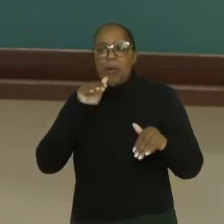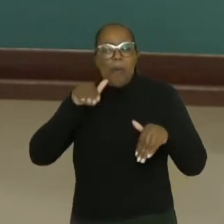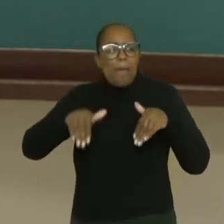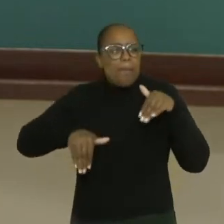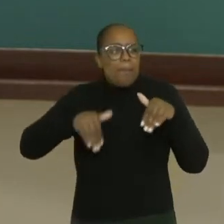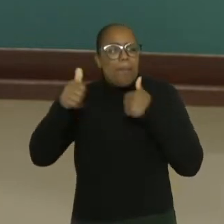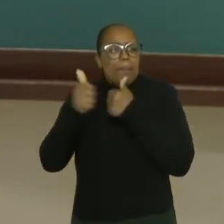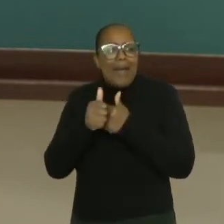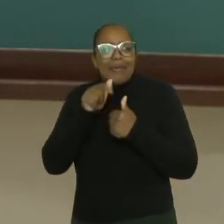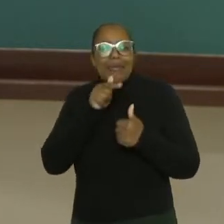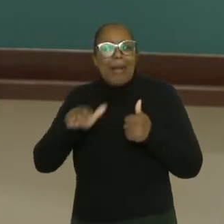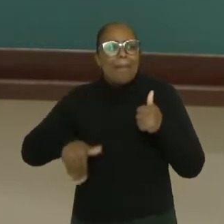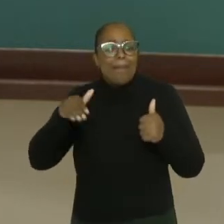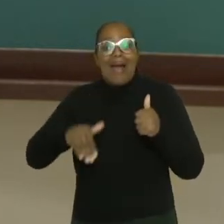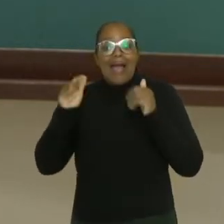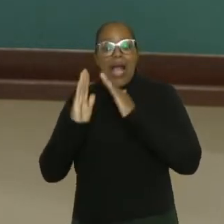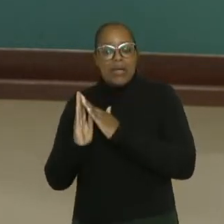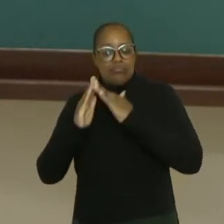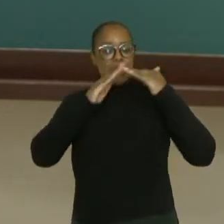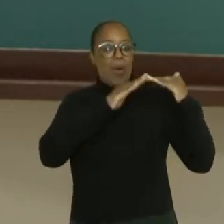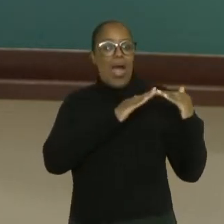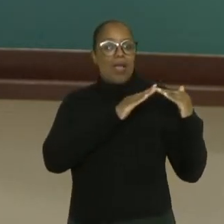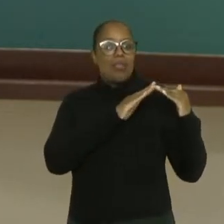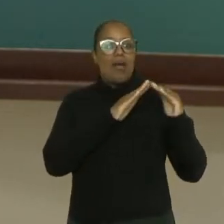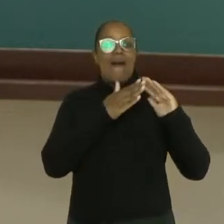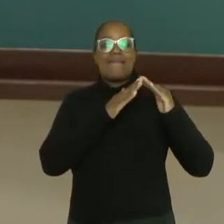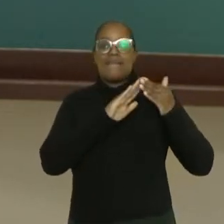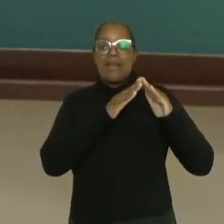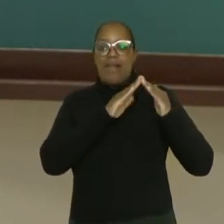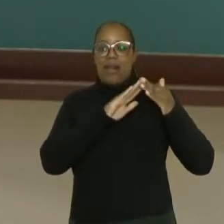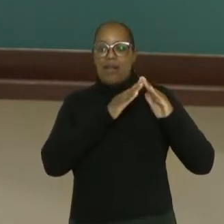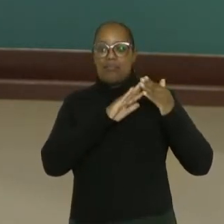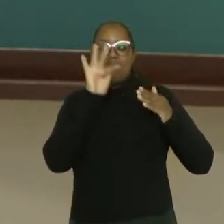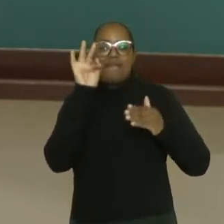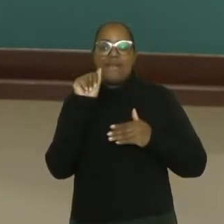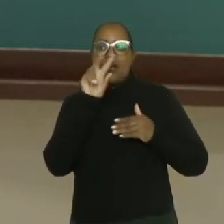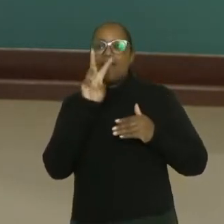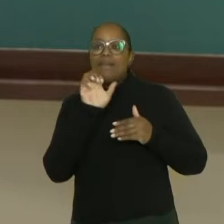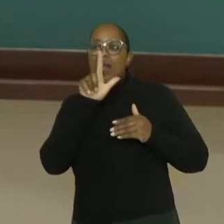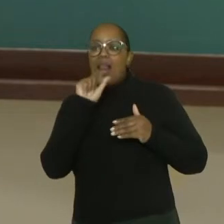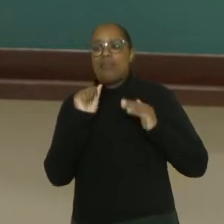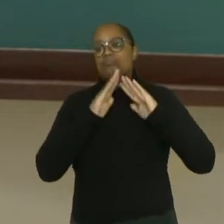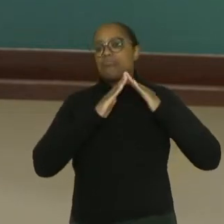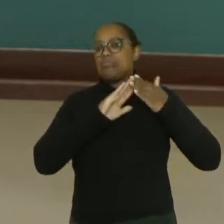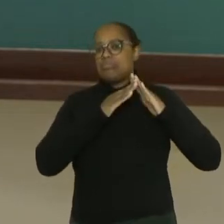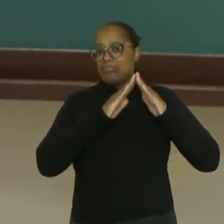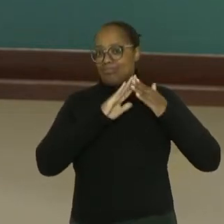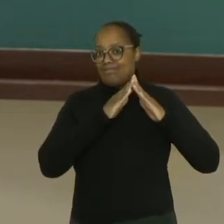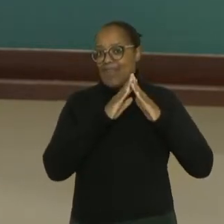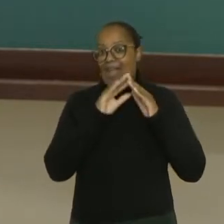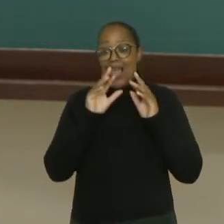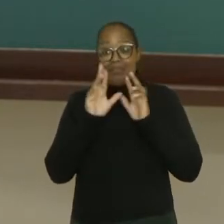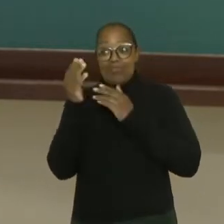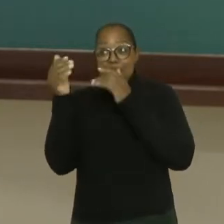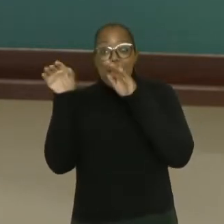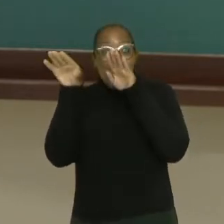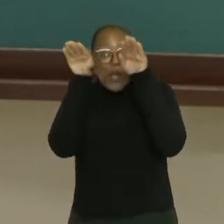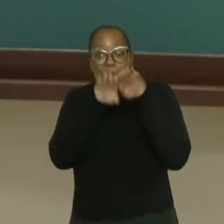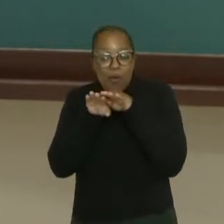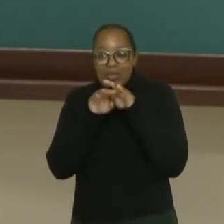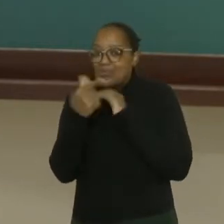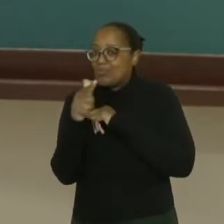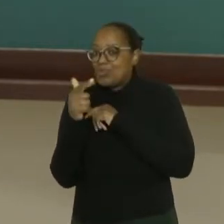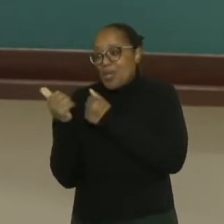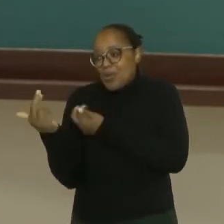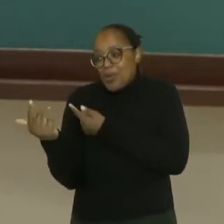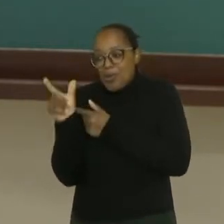muito inferiores. Por que é possível existir essa desigualdade tão gigantesca, né? Bom, começando então